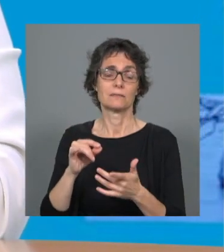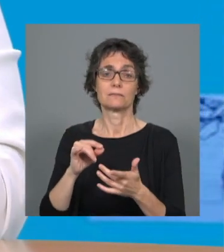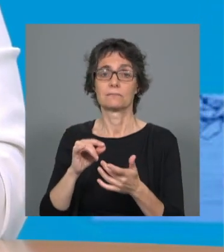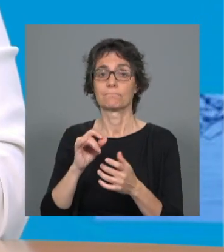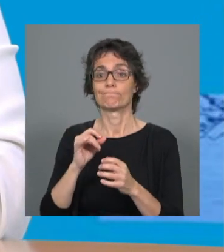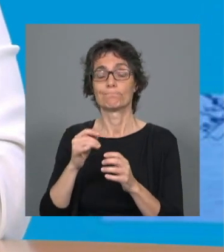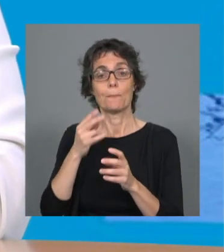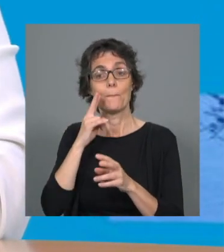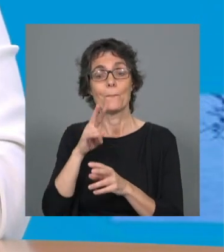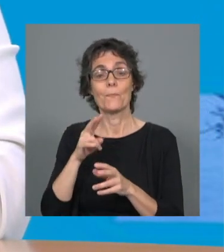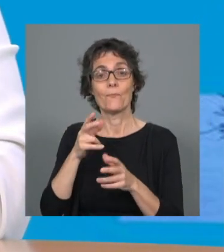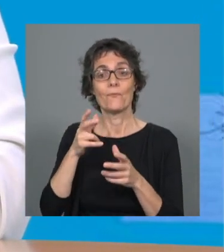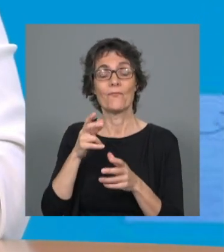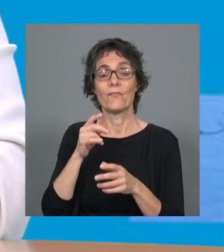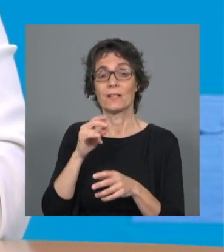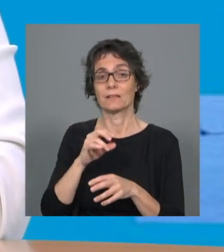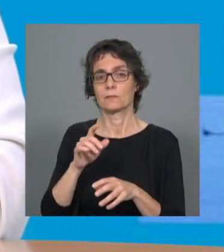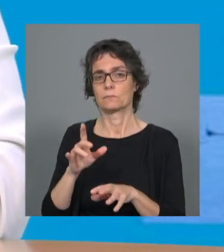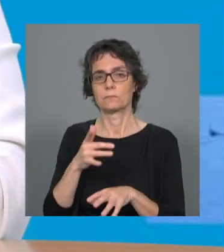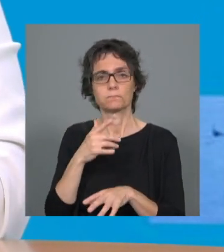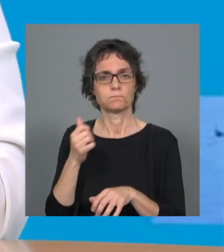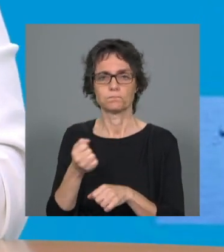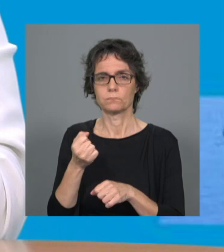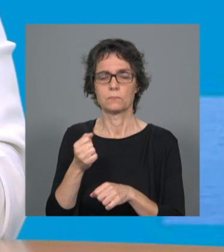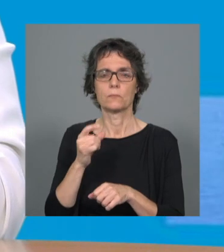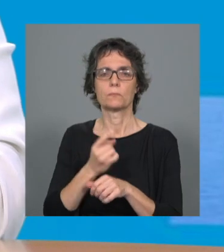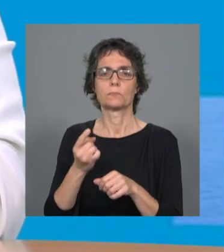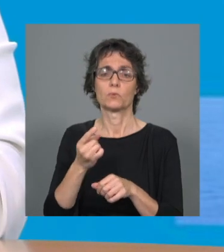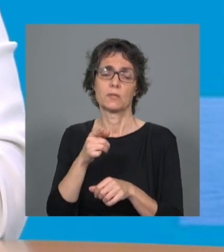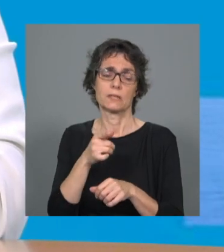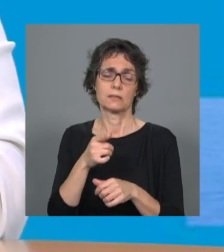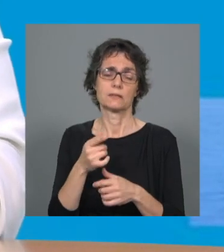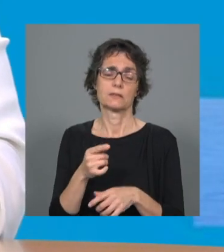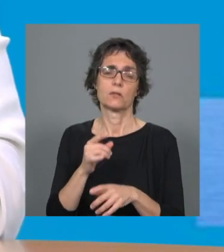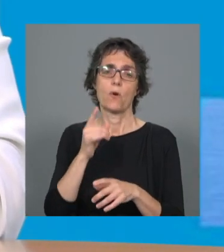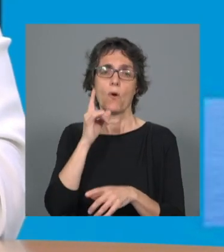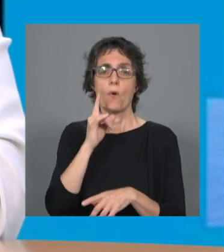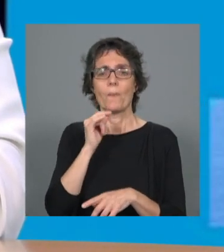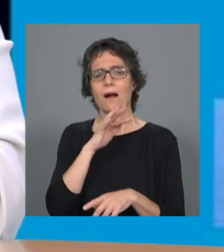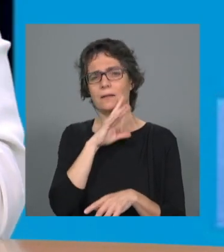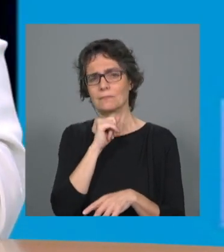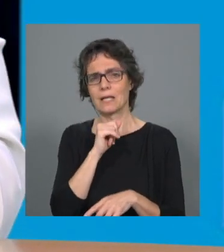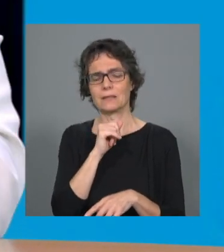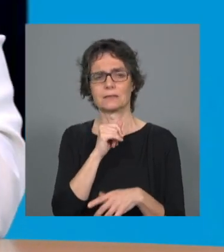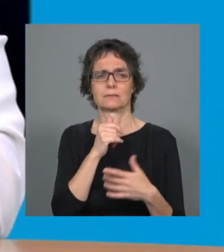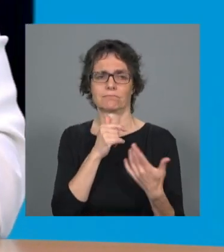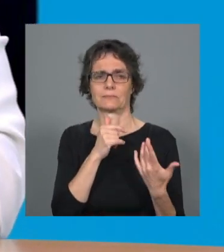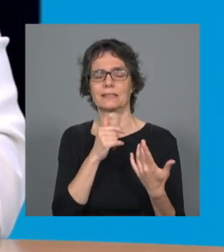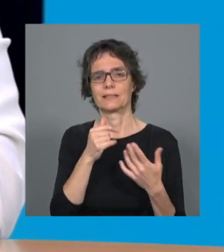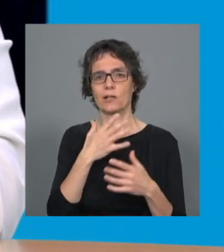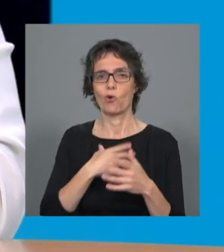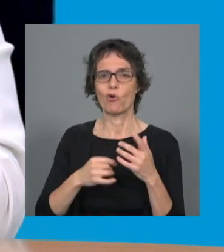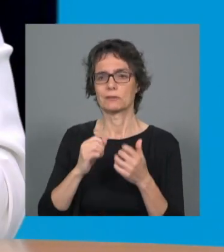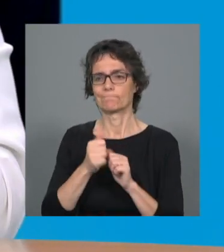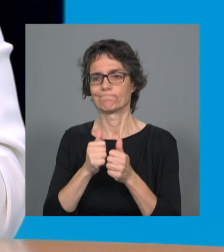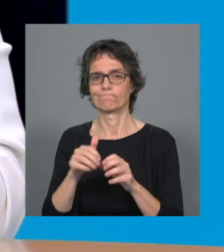os filhos aos seus jogos de futebol ou a outras organizações